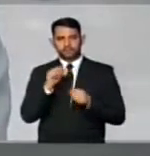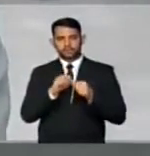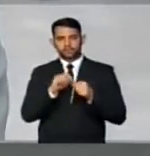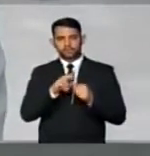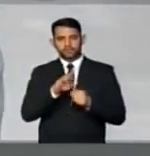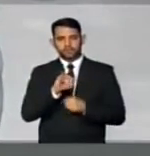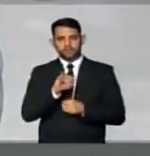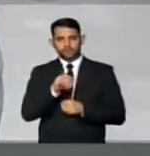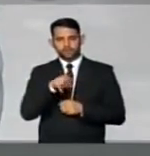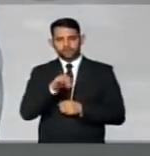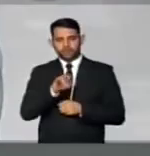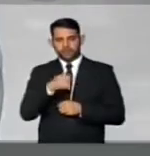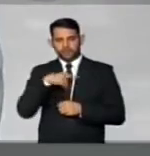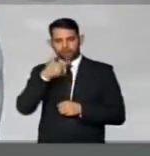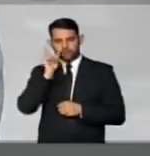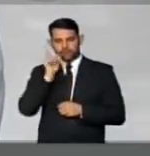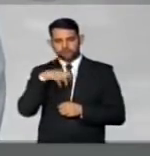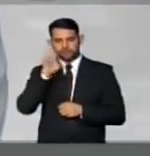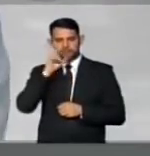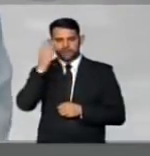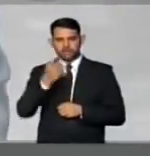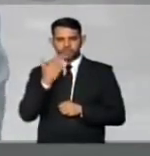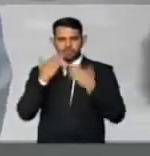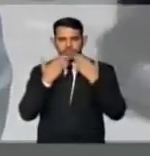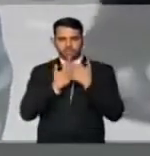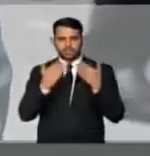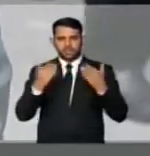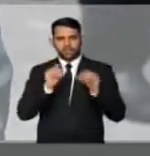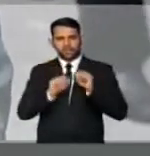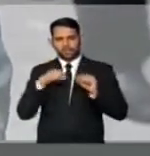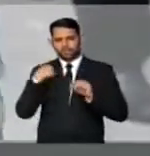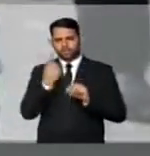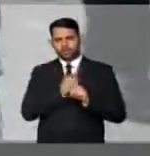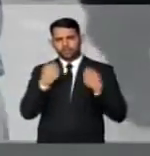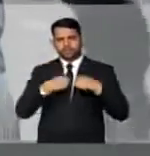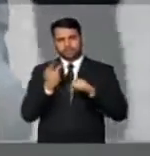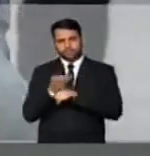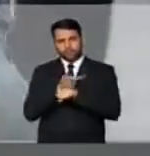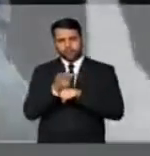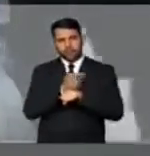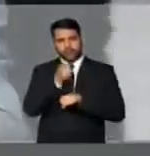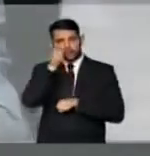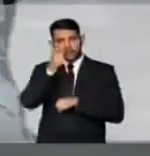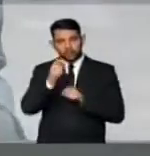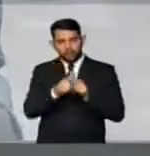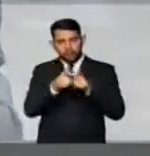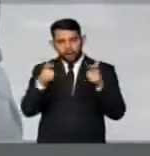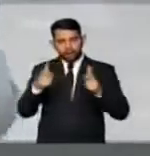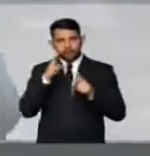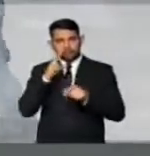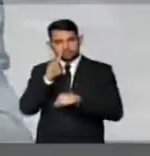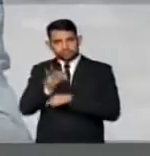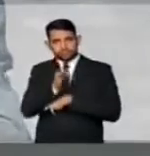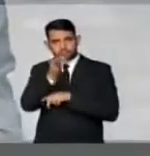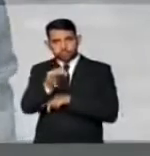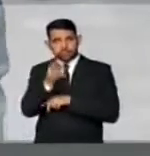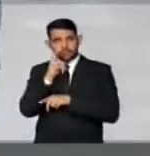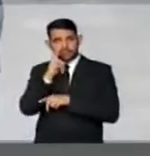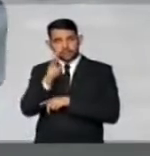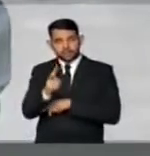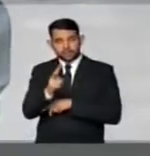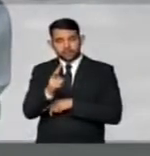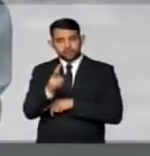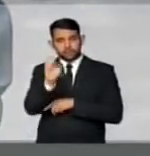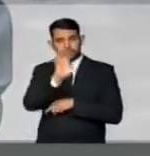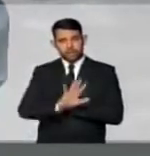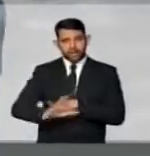e dizer que Vossa Excelência revela aqui o que todos devemos buscar: visão ampla, visão planetária,